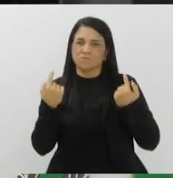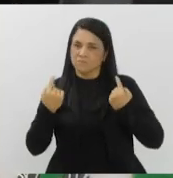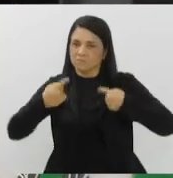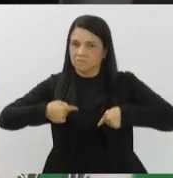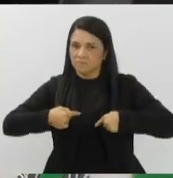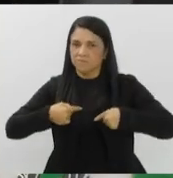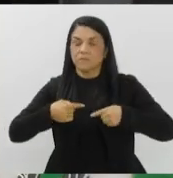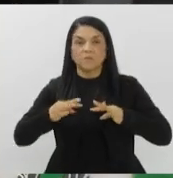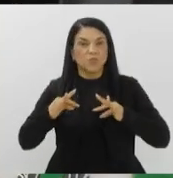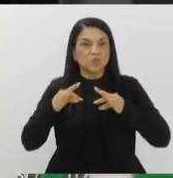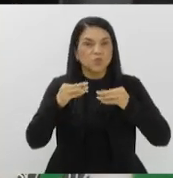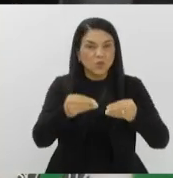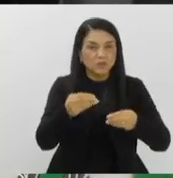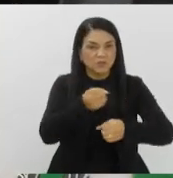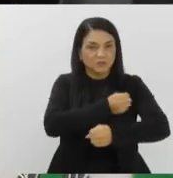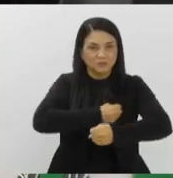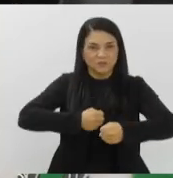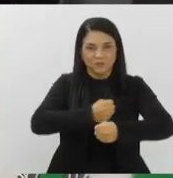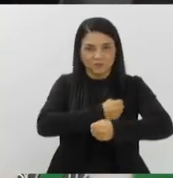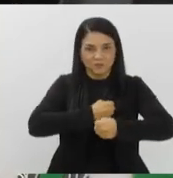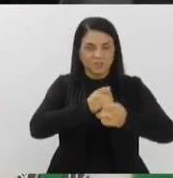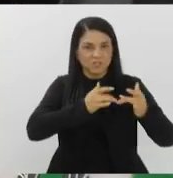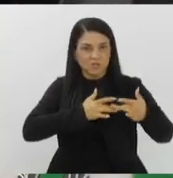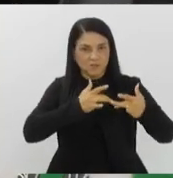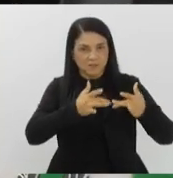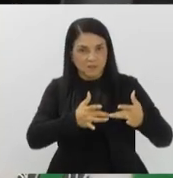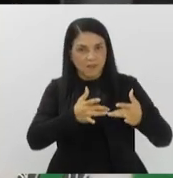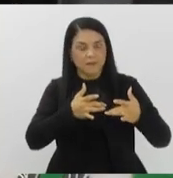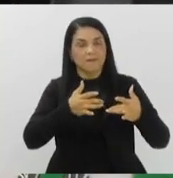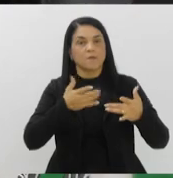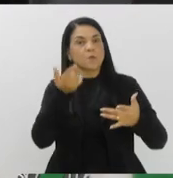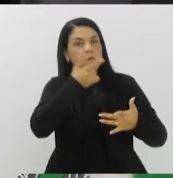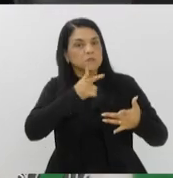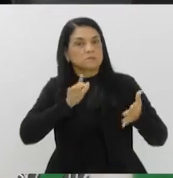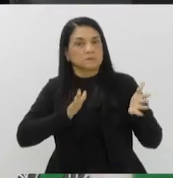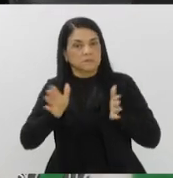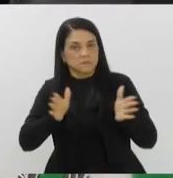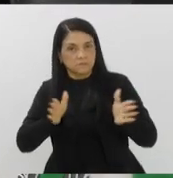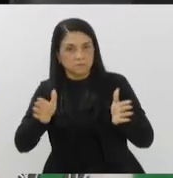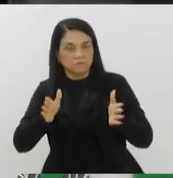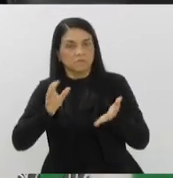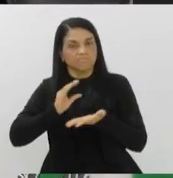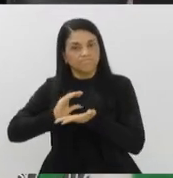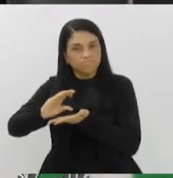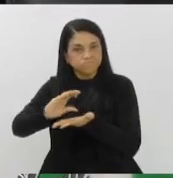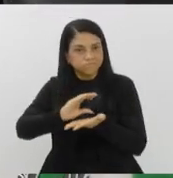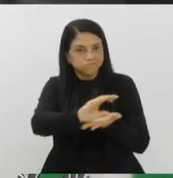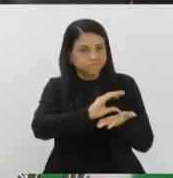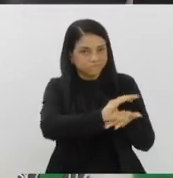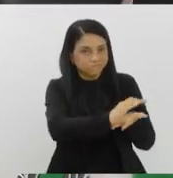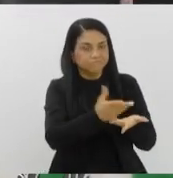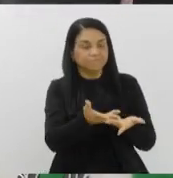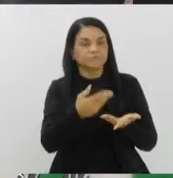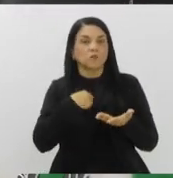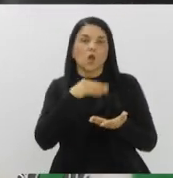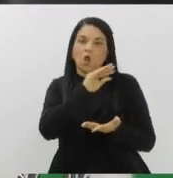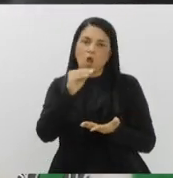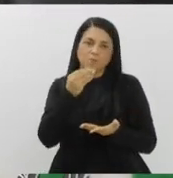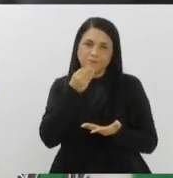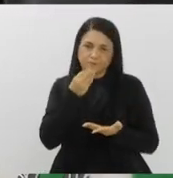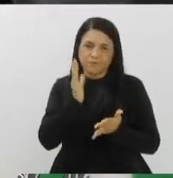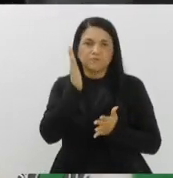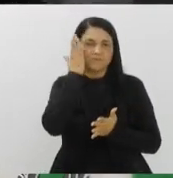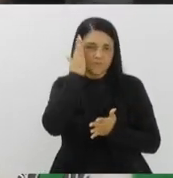as cozinhas solidárias acessem esse recurso. Então, nós, por óbvio, já